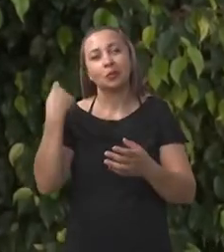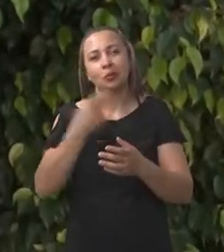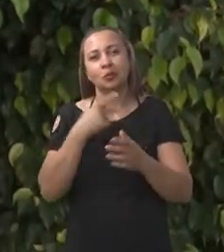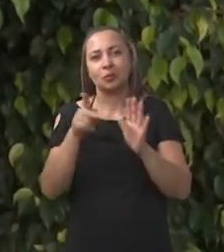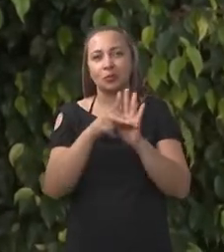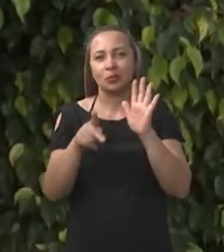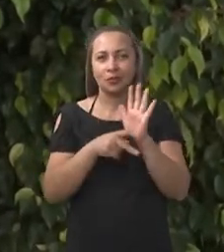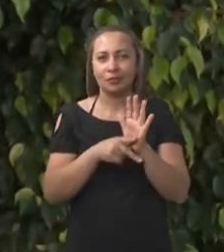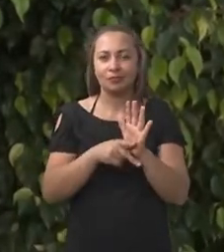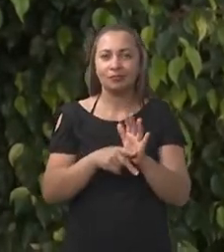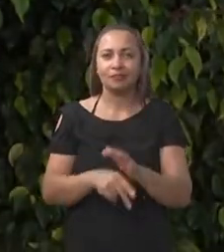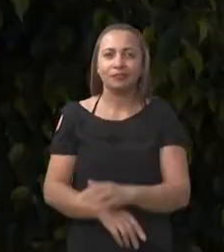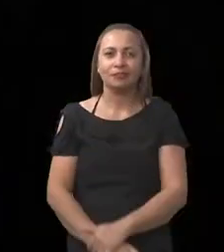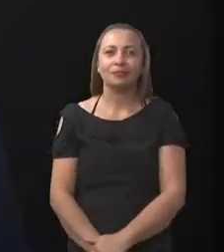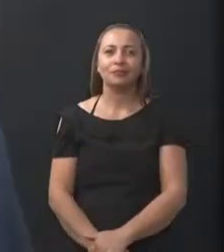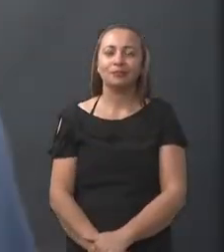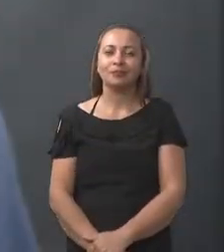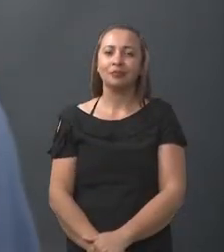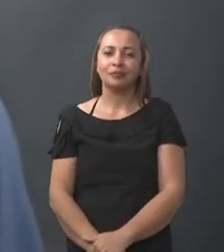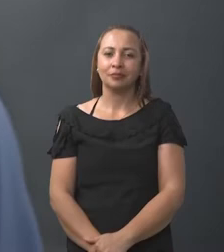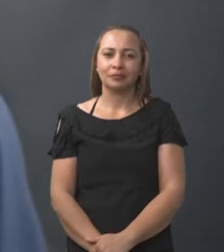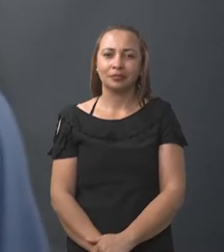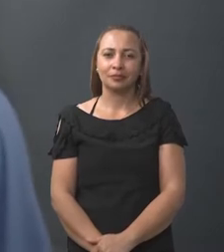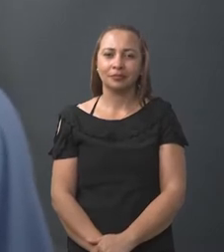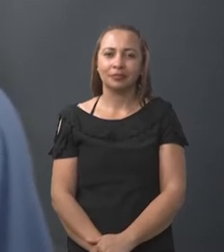estar tentando melhorar o nosso projeto.